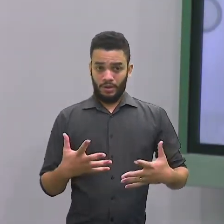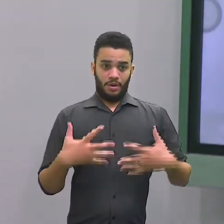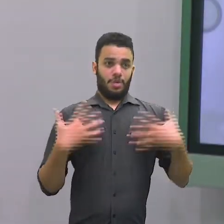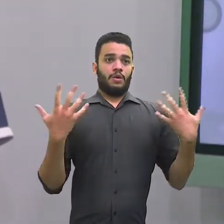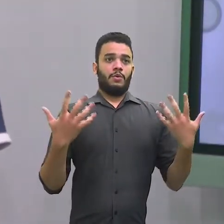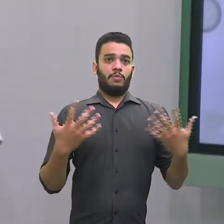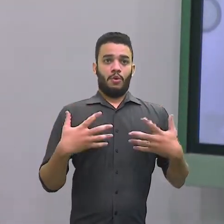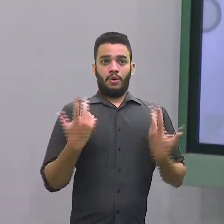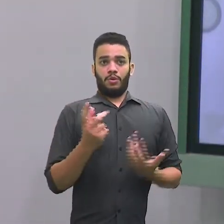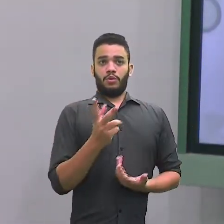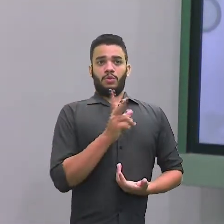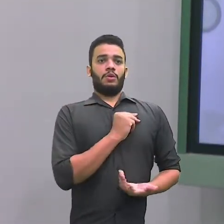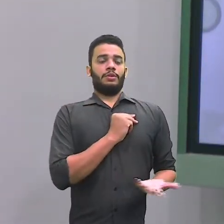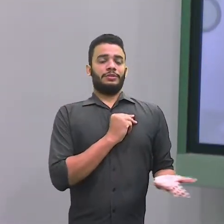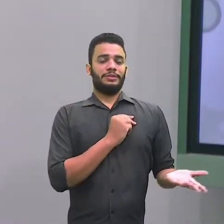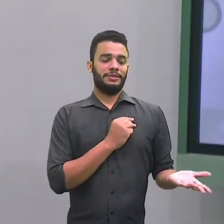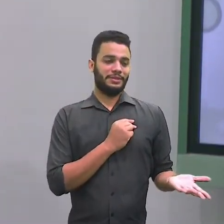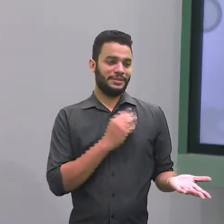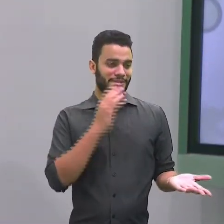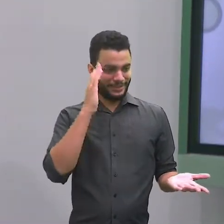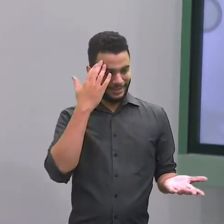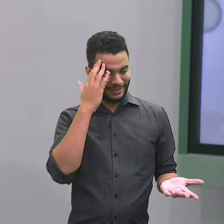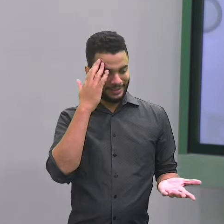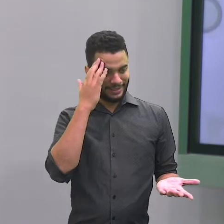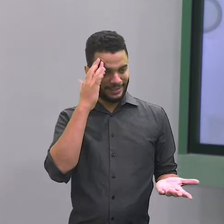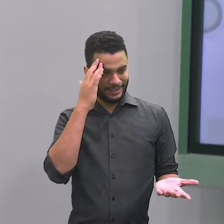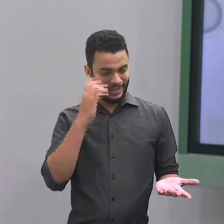Horrorizada. Horrorizada.